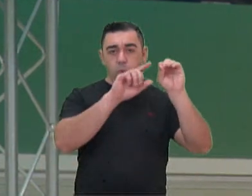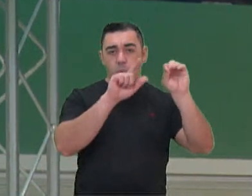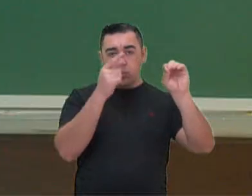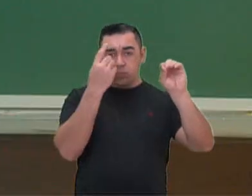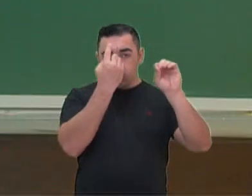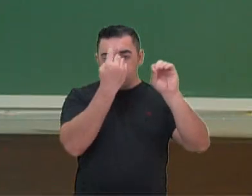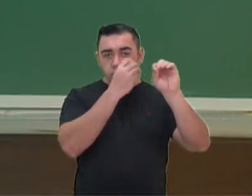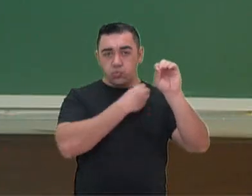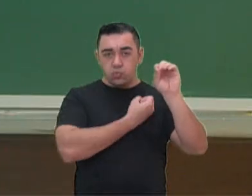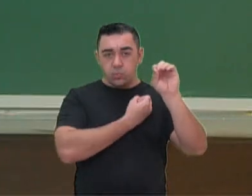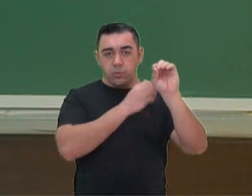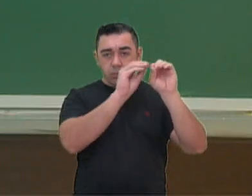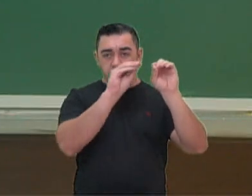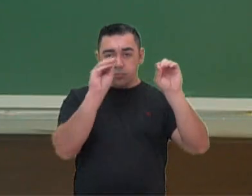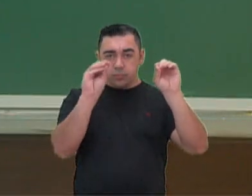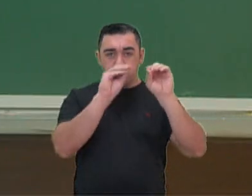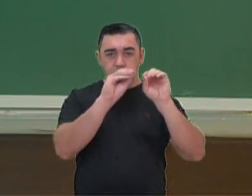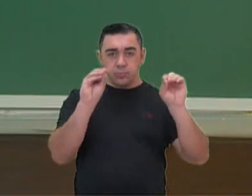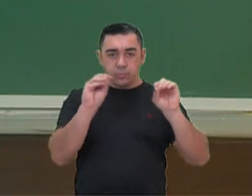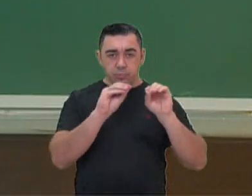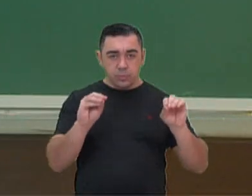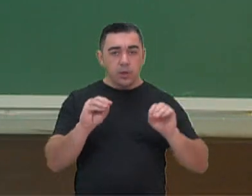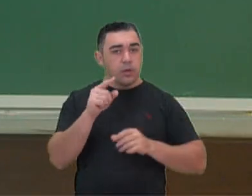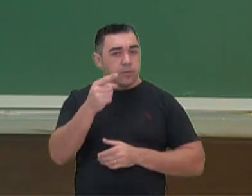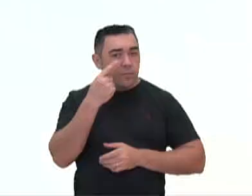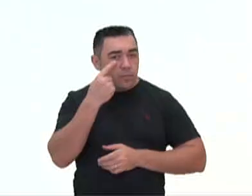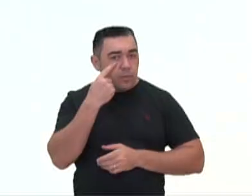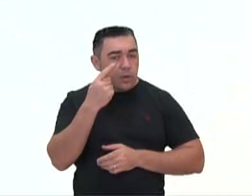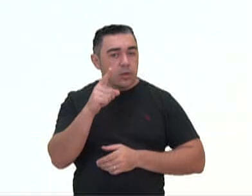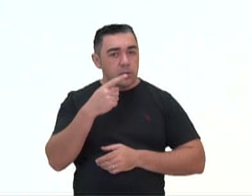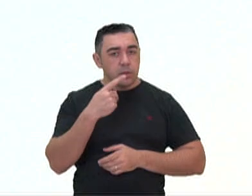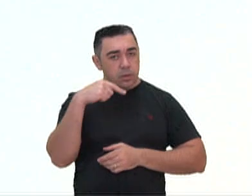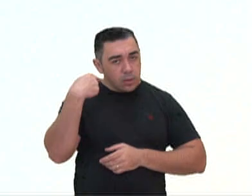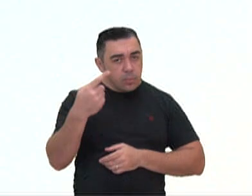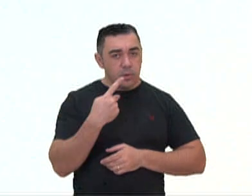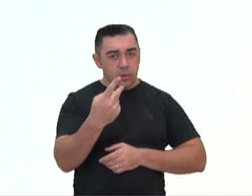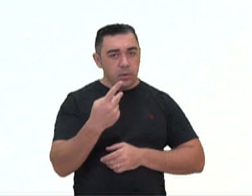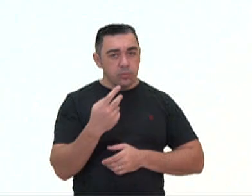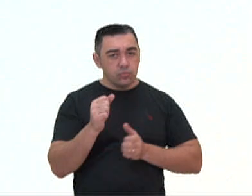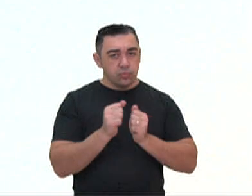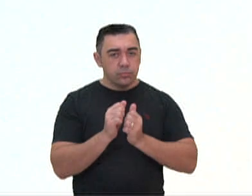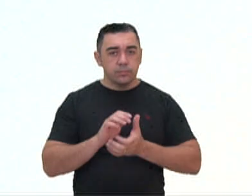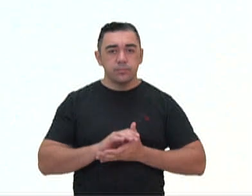isso eu quero que você também avalie. Uns minutinhos para a gente resolver juntos aqui na tela.